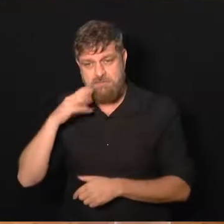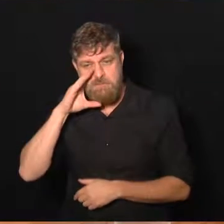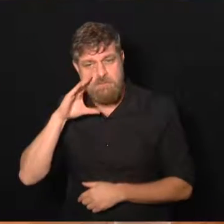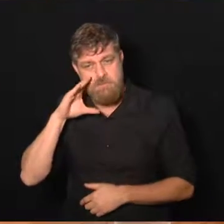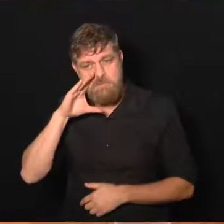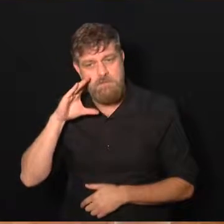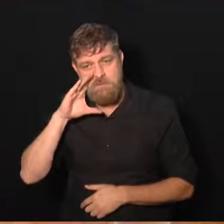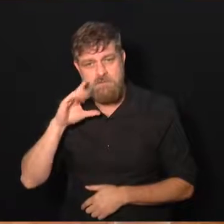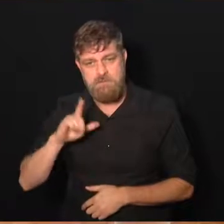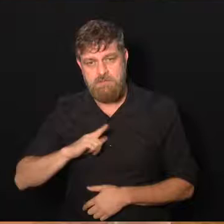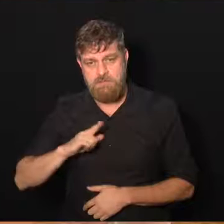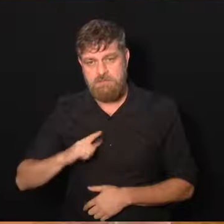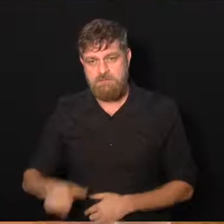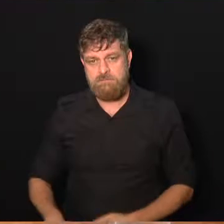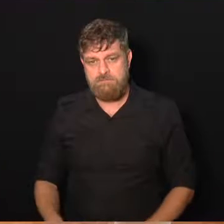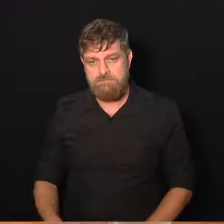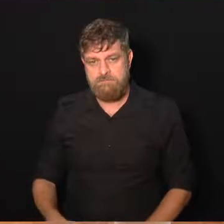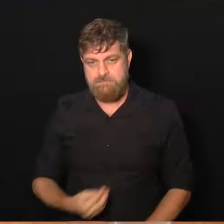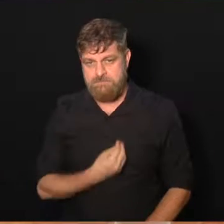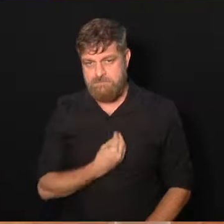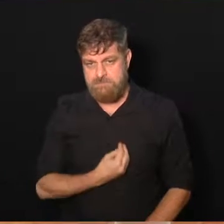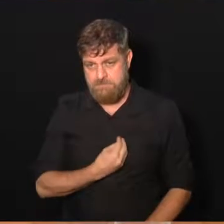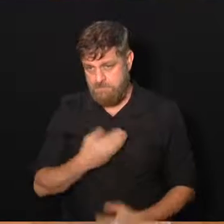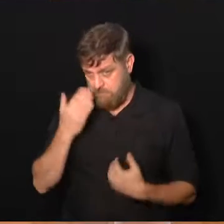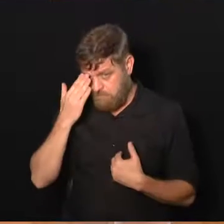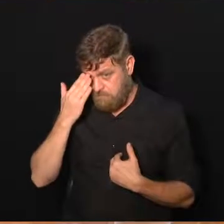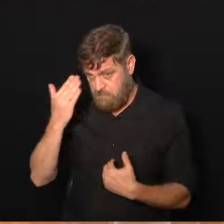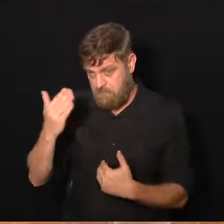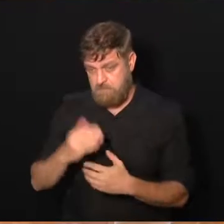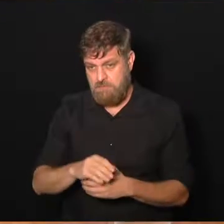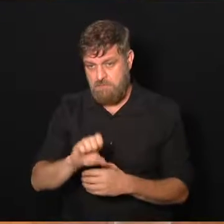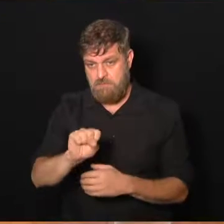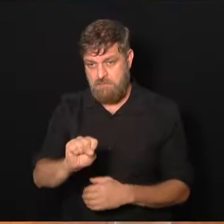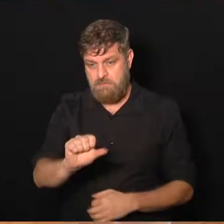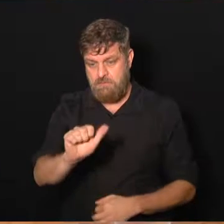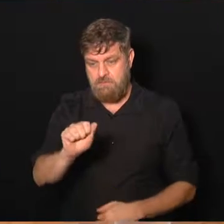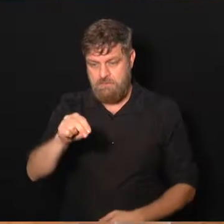o Santoro está representando o vereador. Obrigado pela presença, seu Santoro.